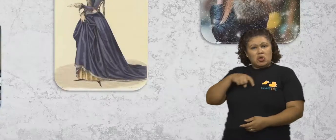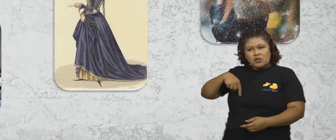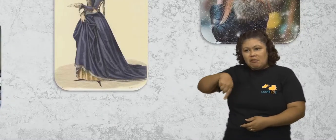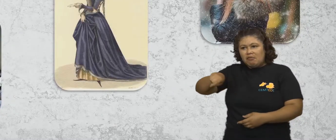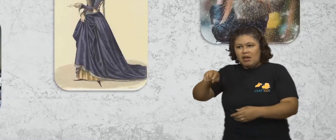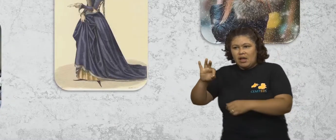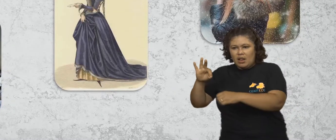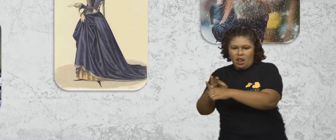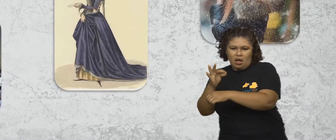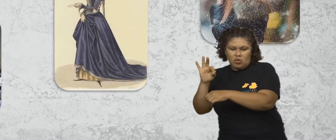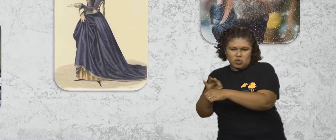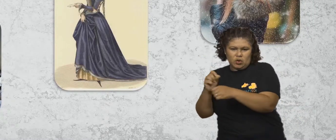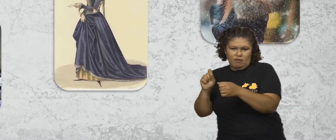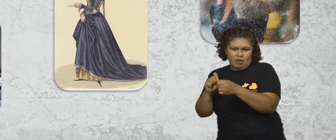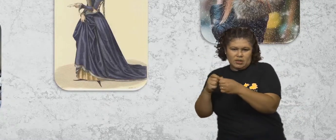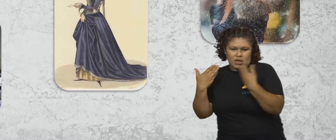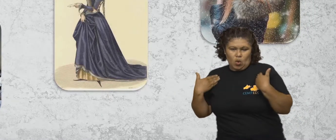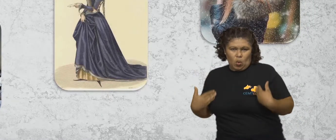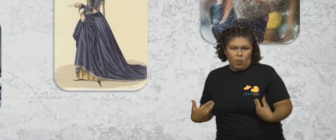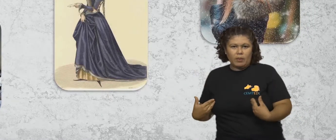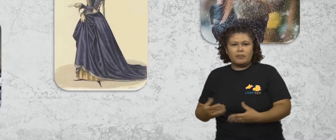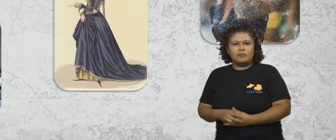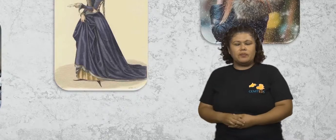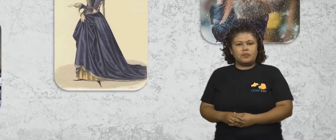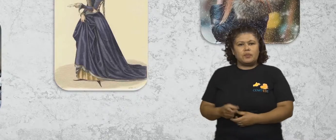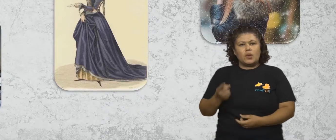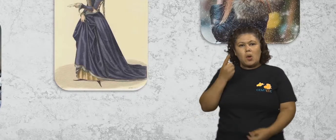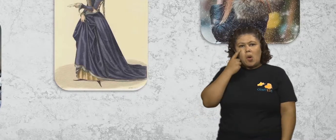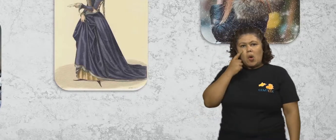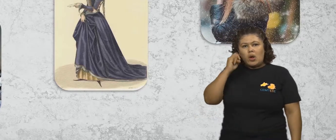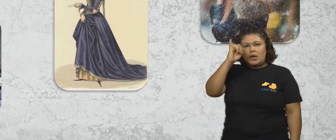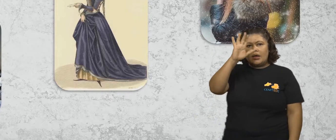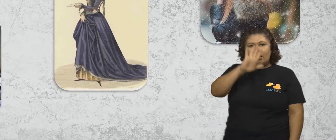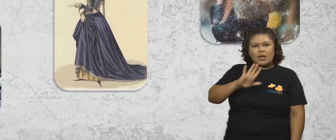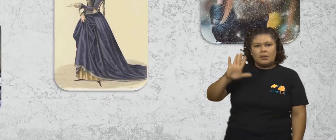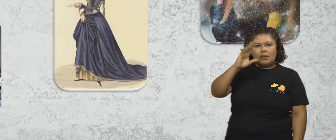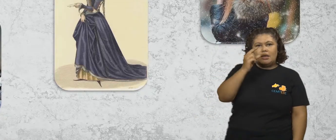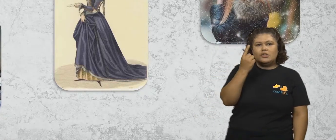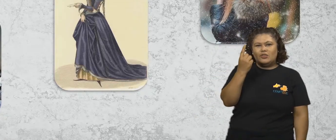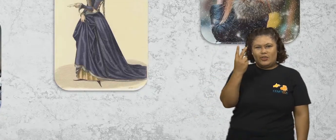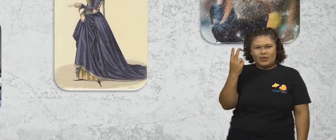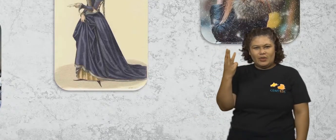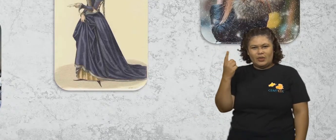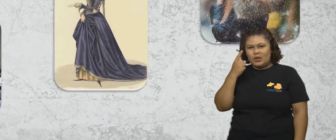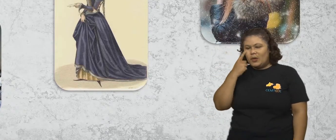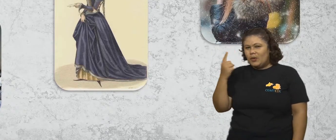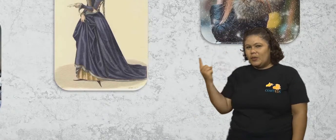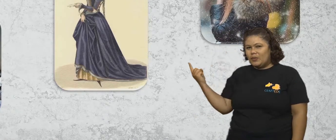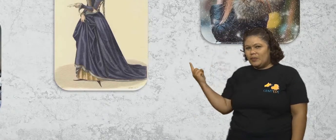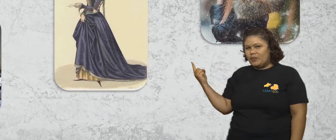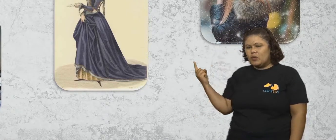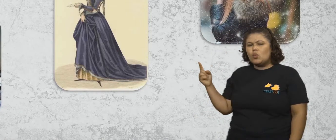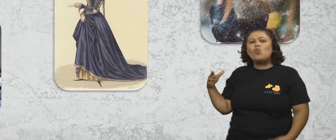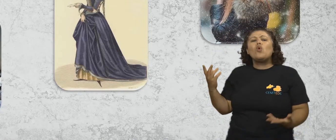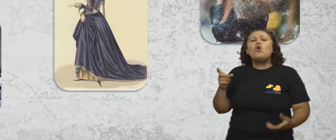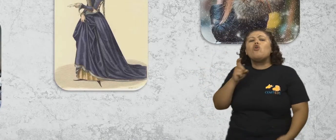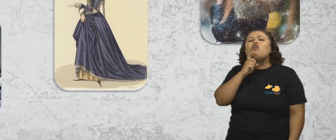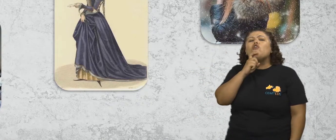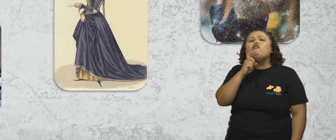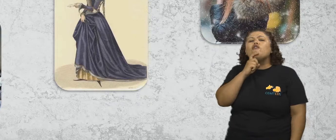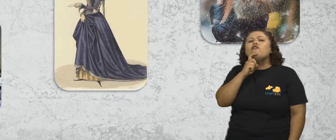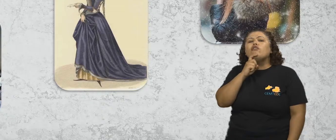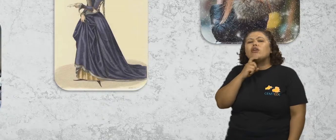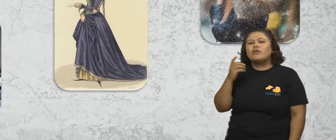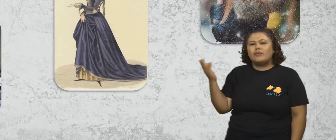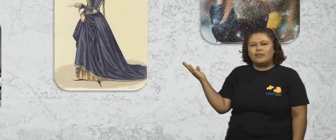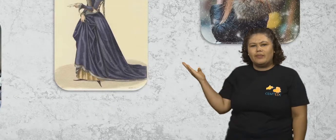Vamos examinar essas 3 imagens e imaginar que estamos naquele frio bem intenso. Nas três, com certeza, eles não devem ter sentido